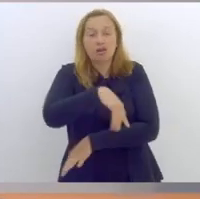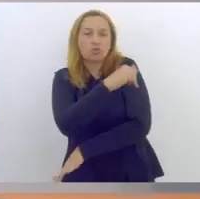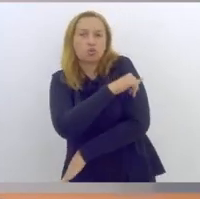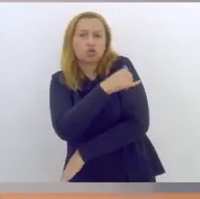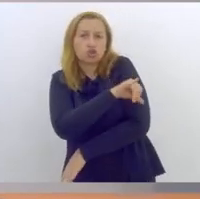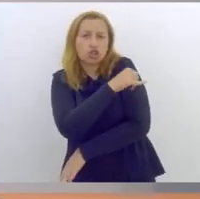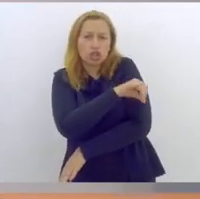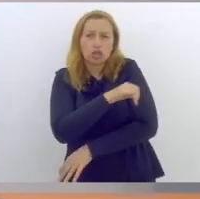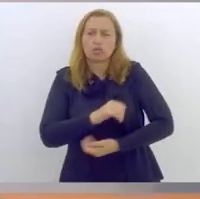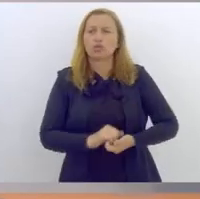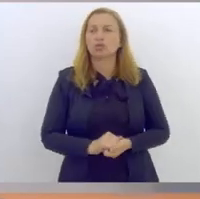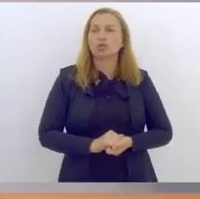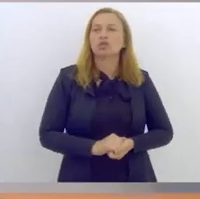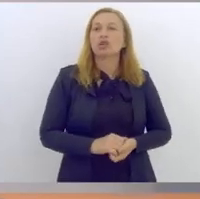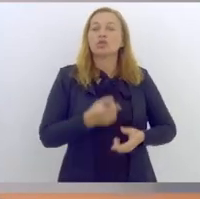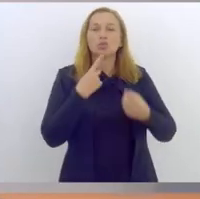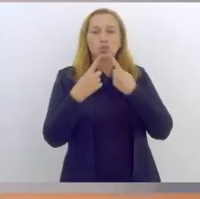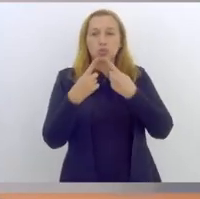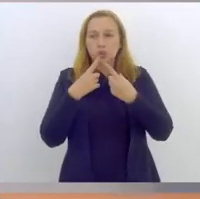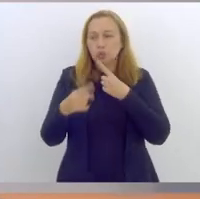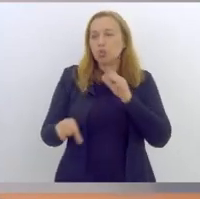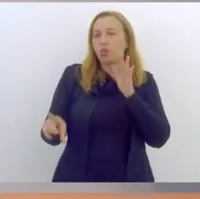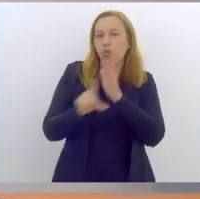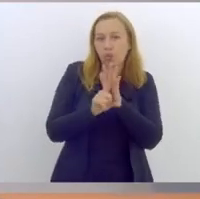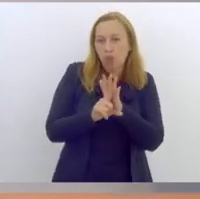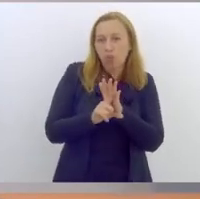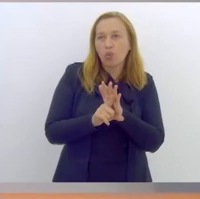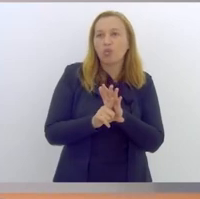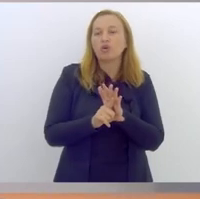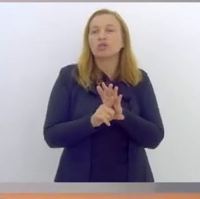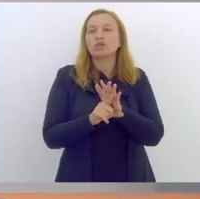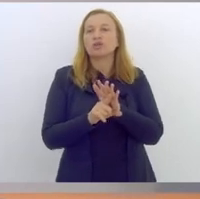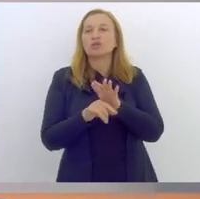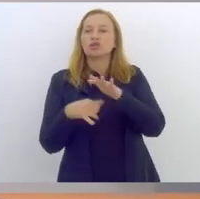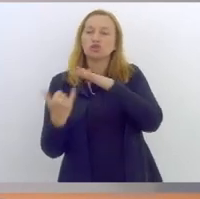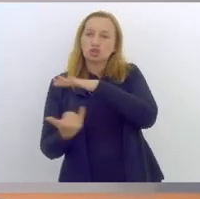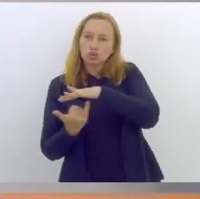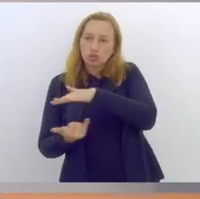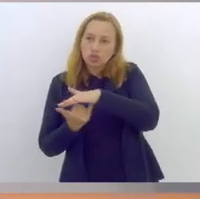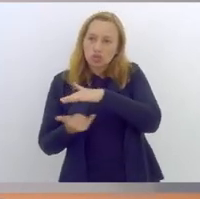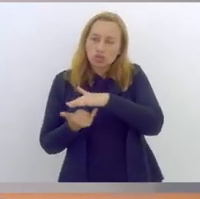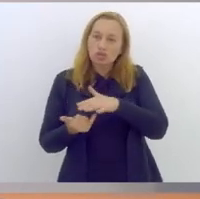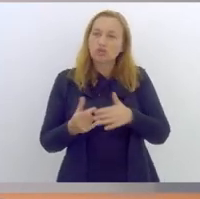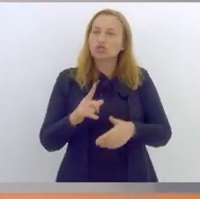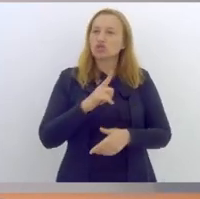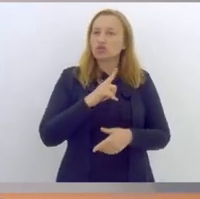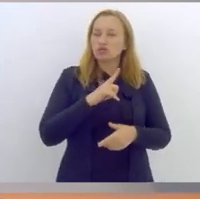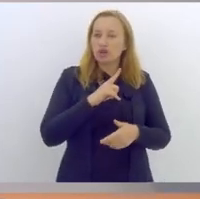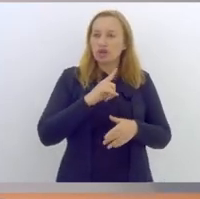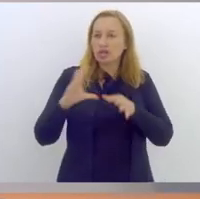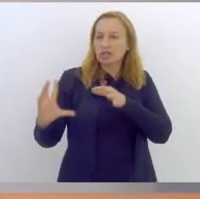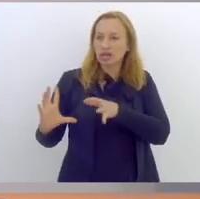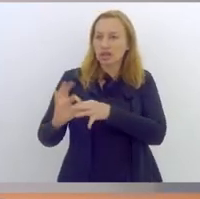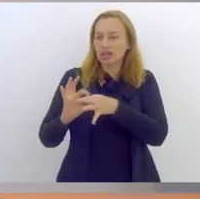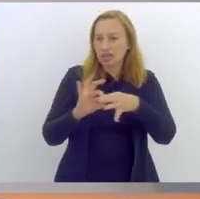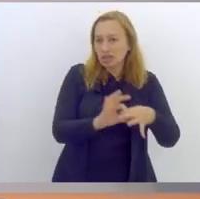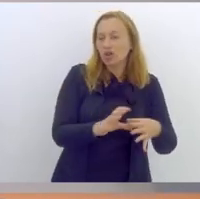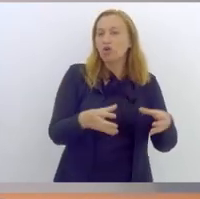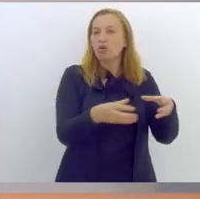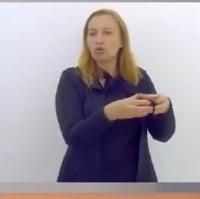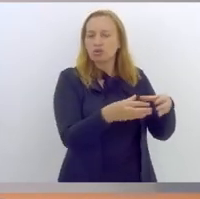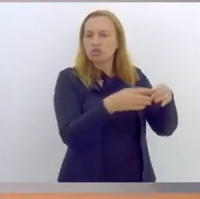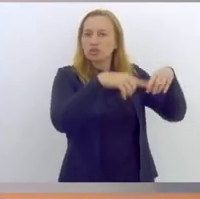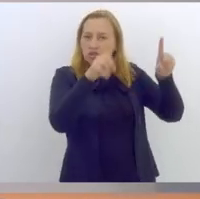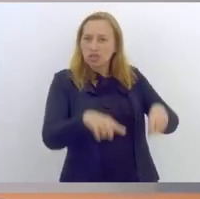por ocasião das discussões da lei orgânica as entidades classistas tiveram sem interlocução com a condição de servidores